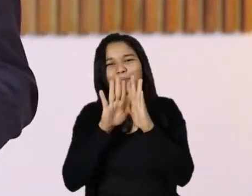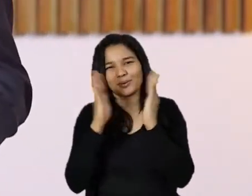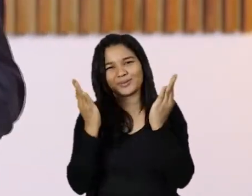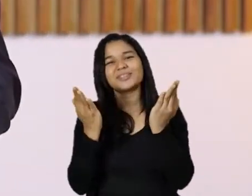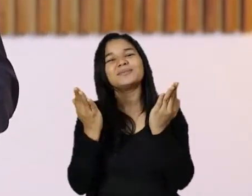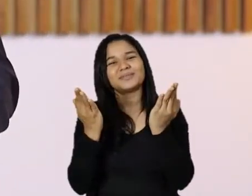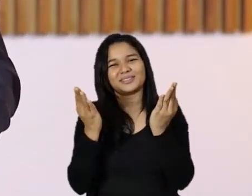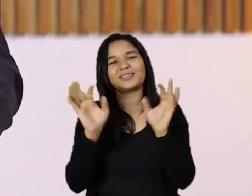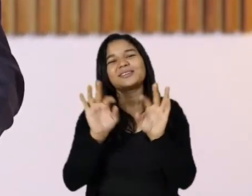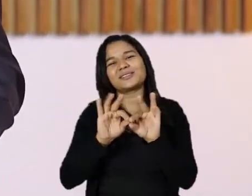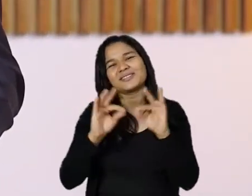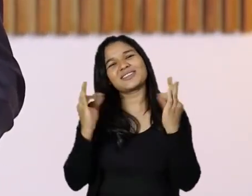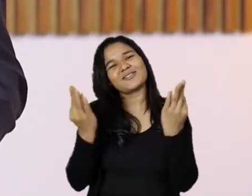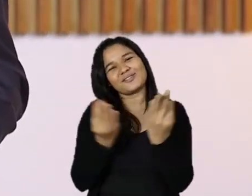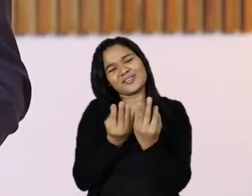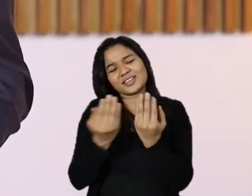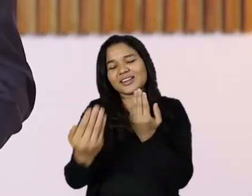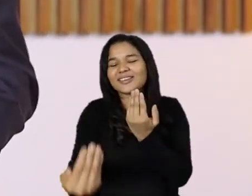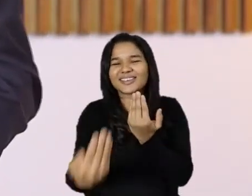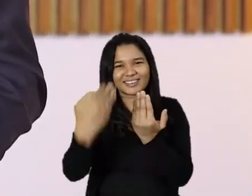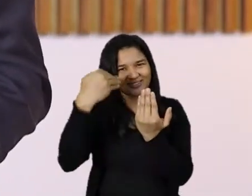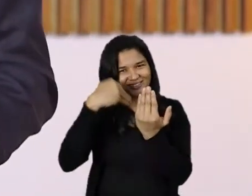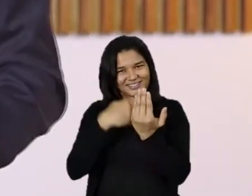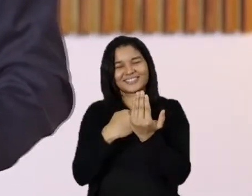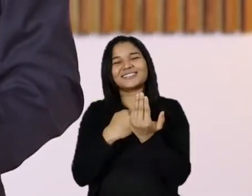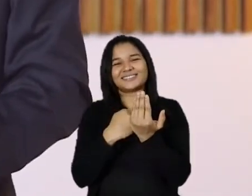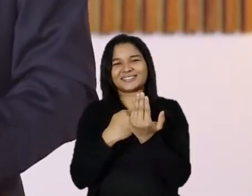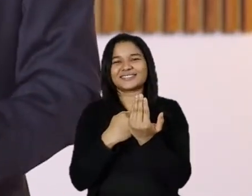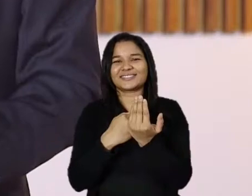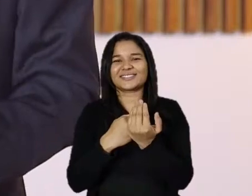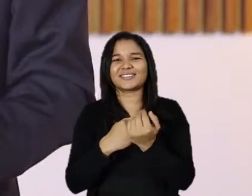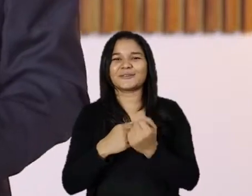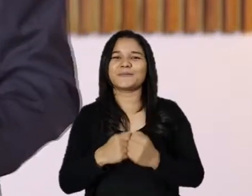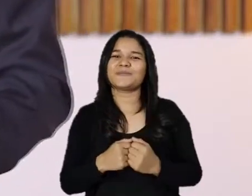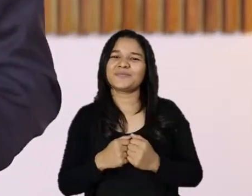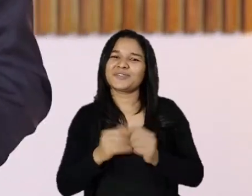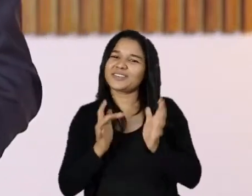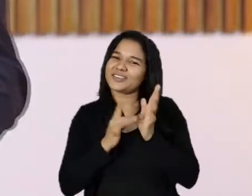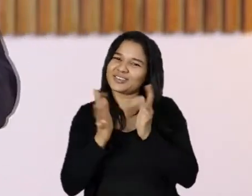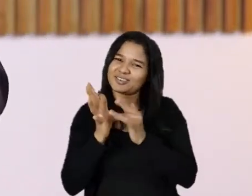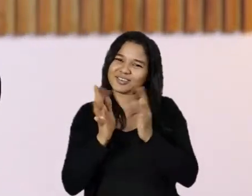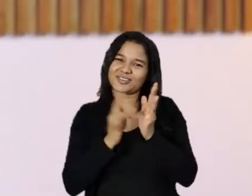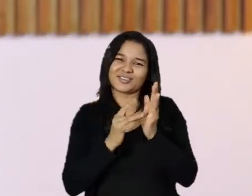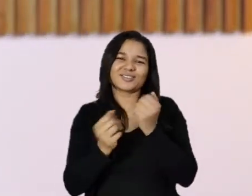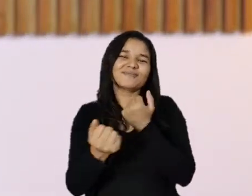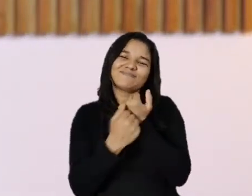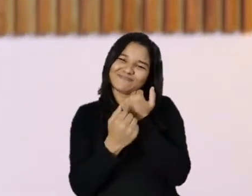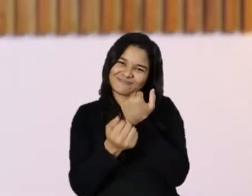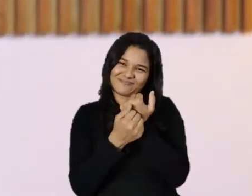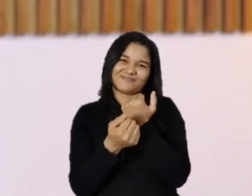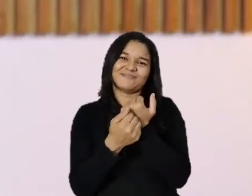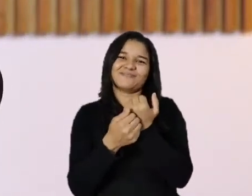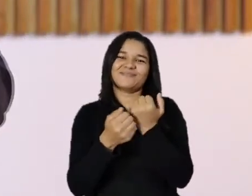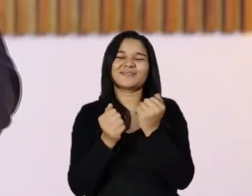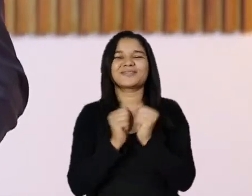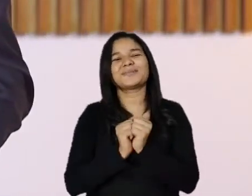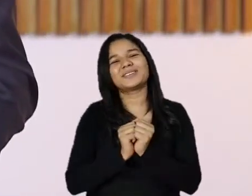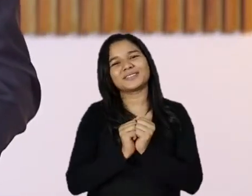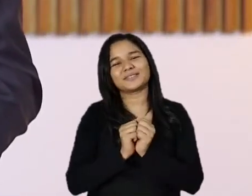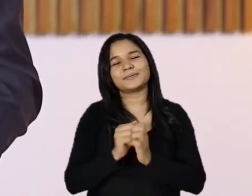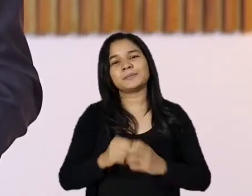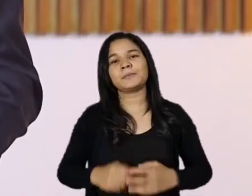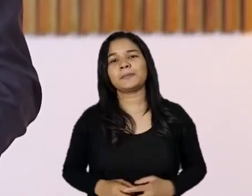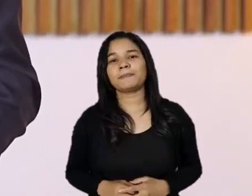em Apocalipse, né? Eis que estou à porta e bato. No livro Meditação Matinal de 65, página 39, está escrito